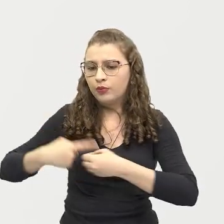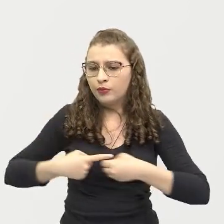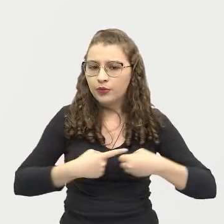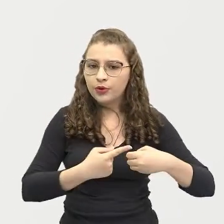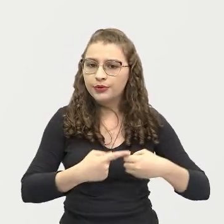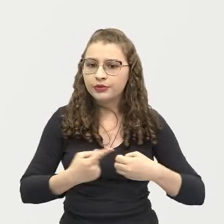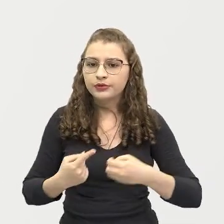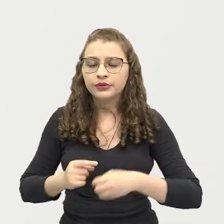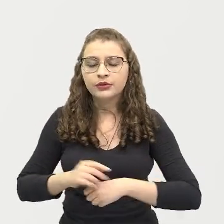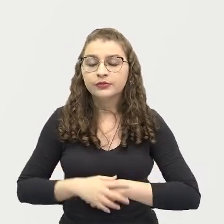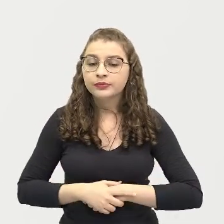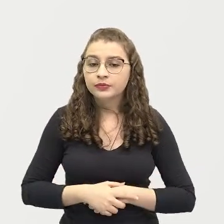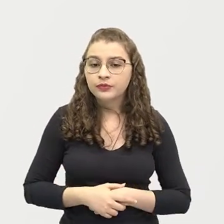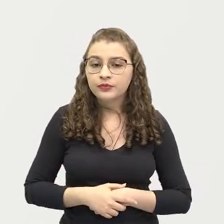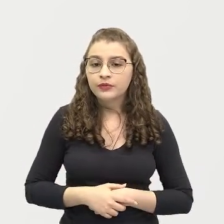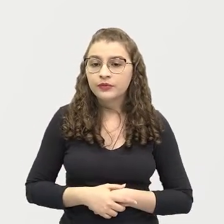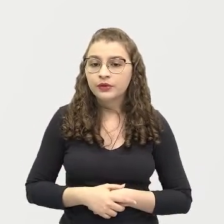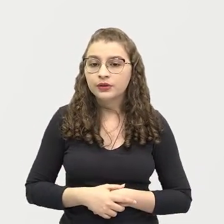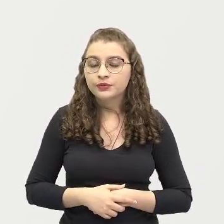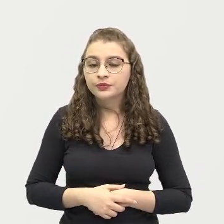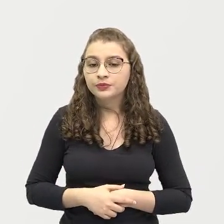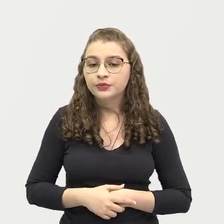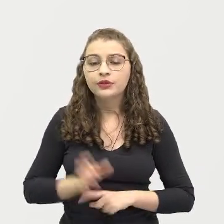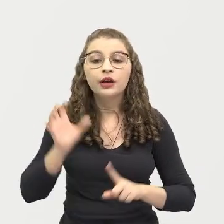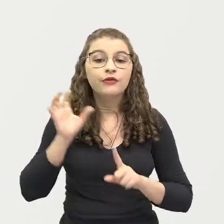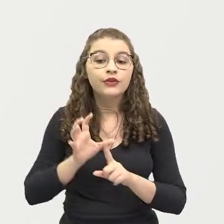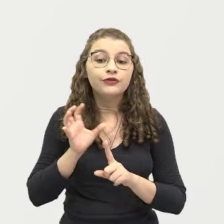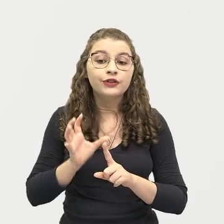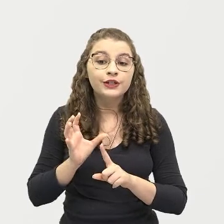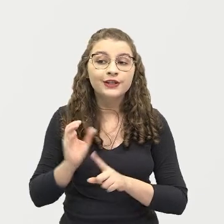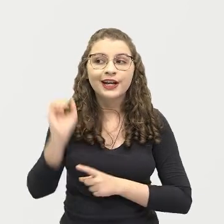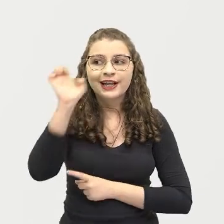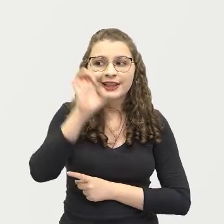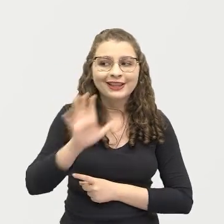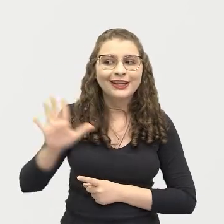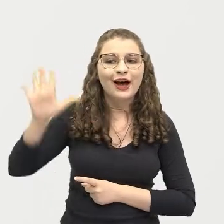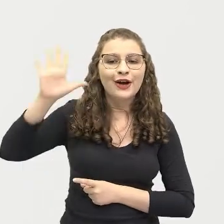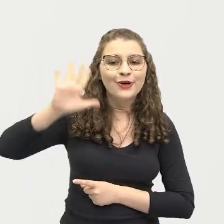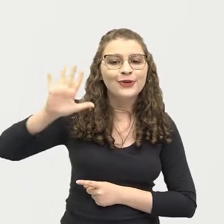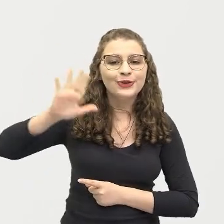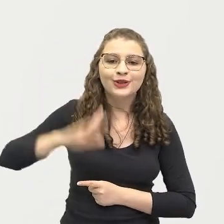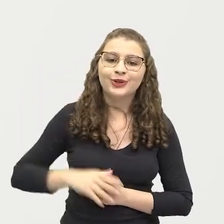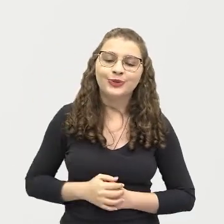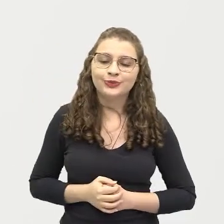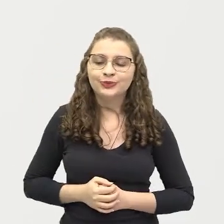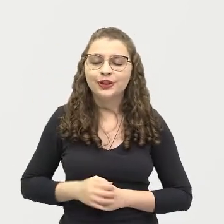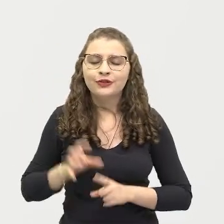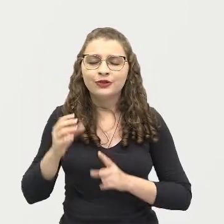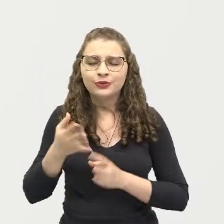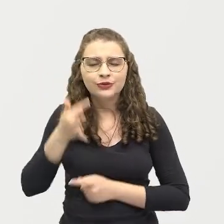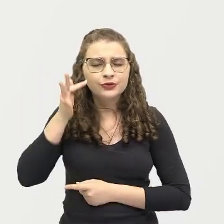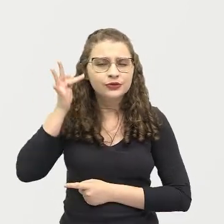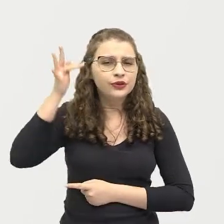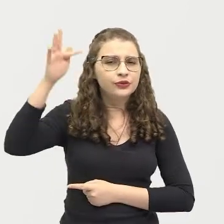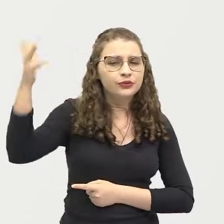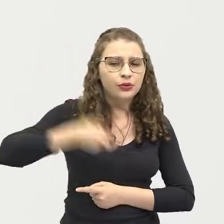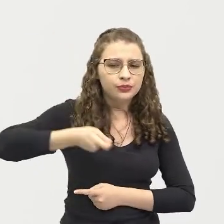Notem aí que há influências, né, da vanguarda, há influências ali do futurismo, há